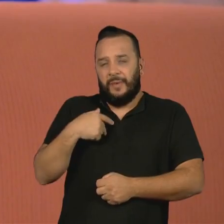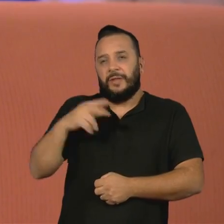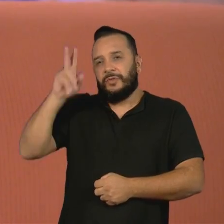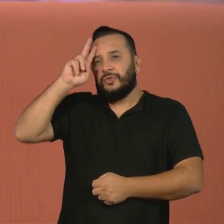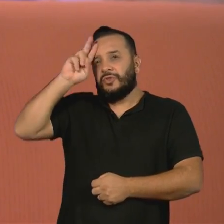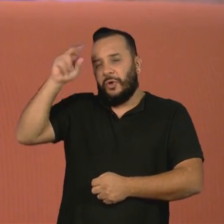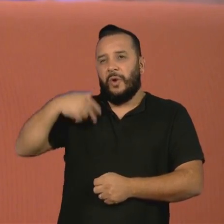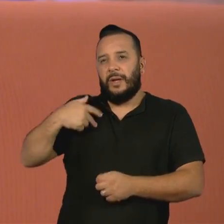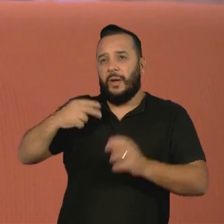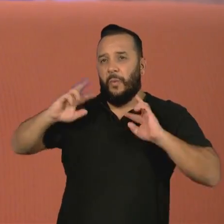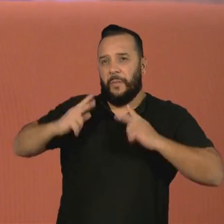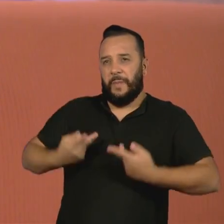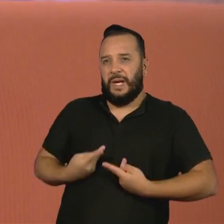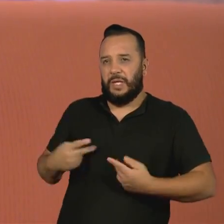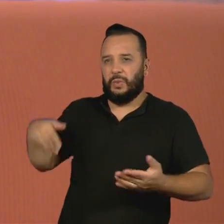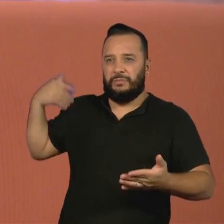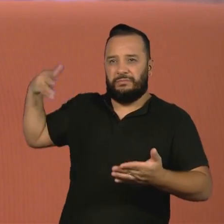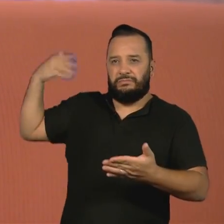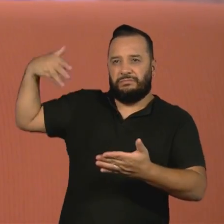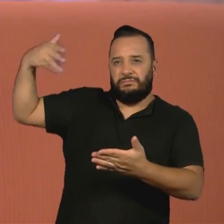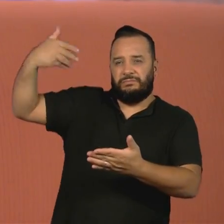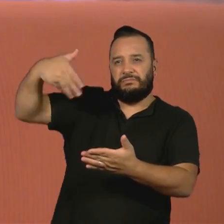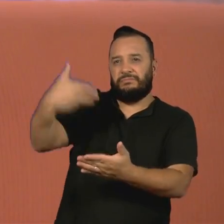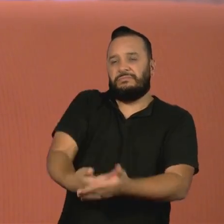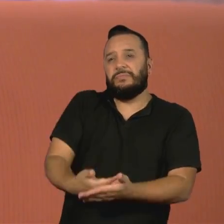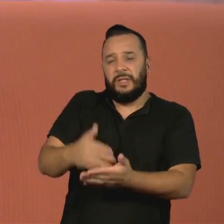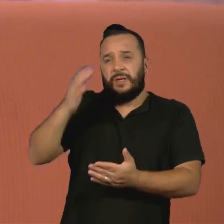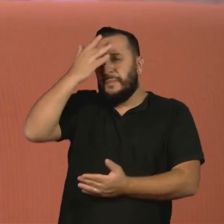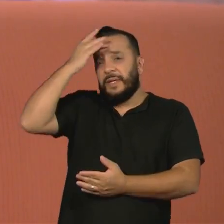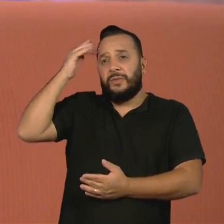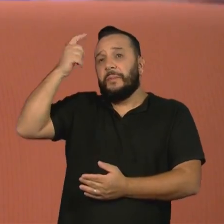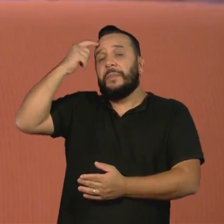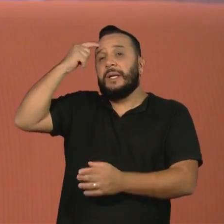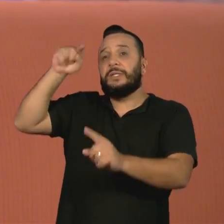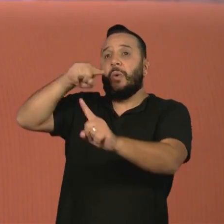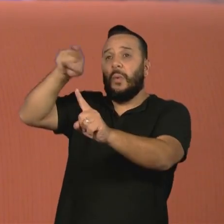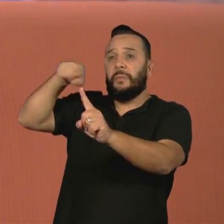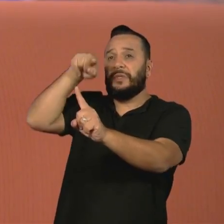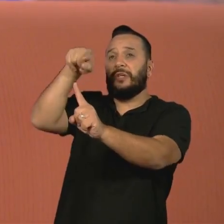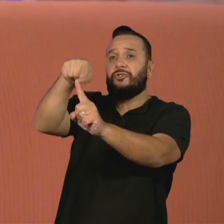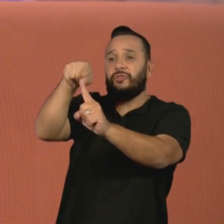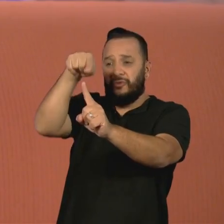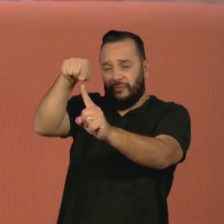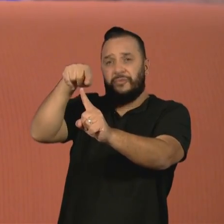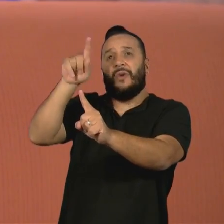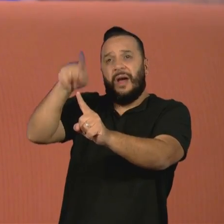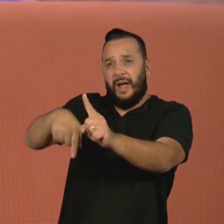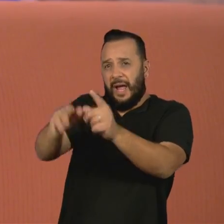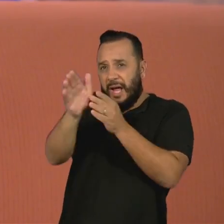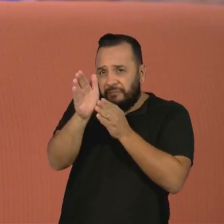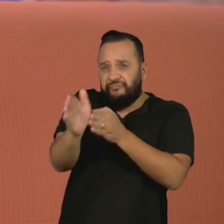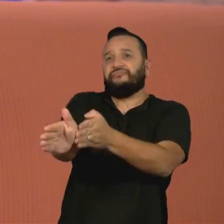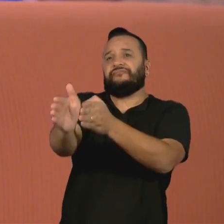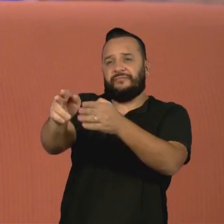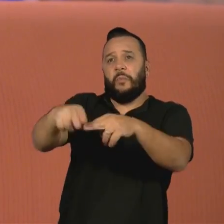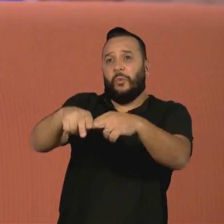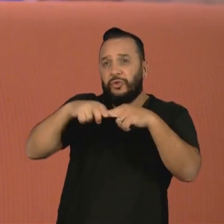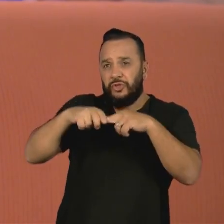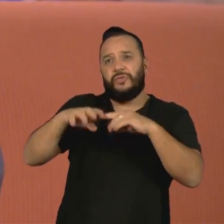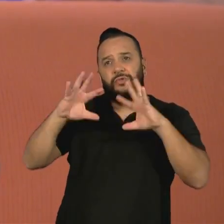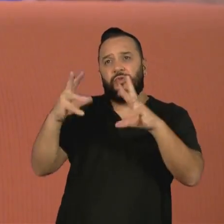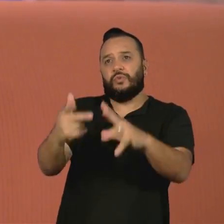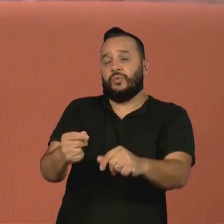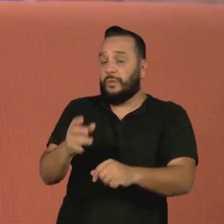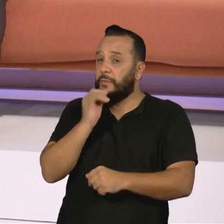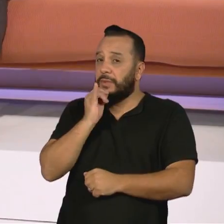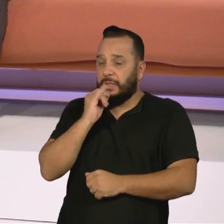civilização, o destino sempre foi considerado como implacável e a grande razão de tudo. O homem,